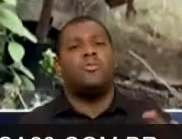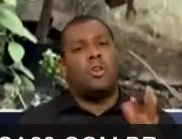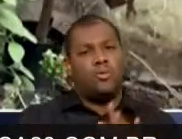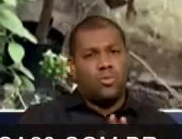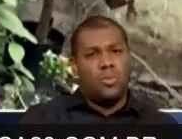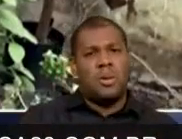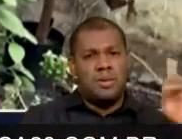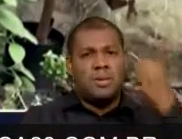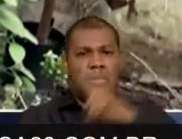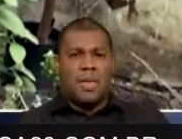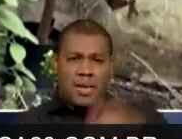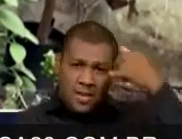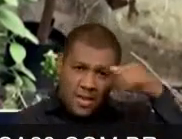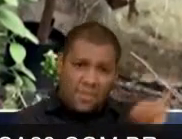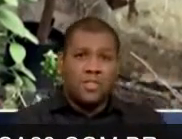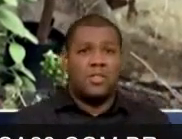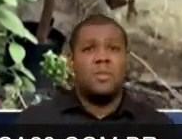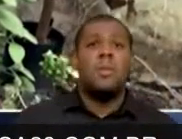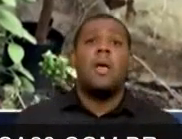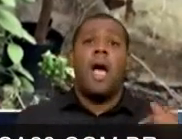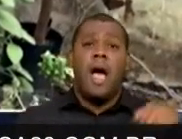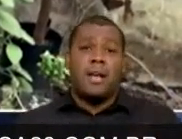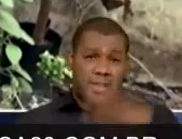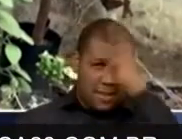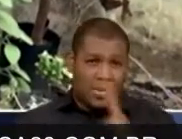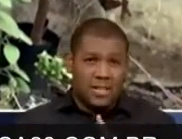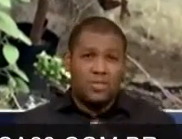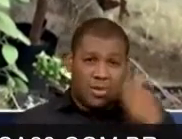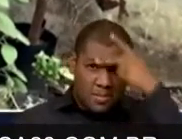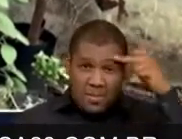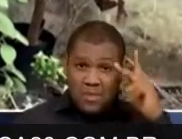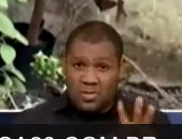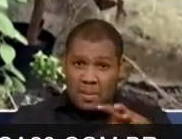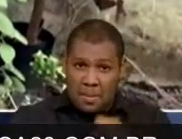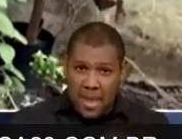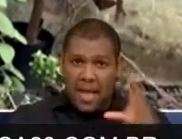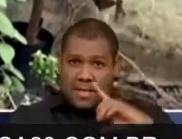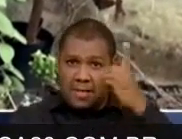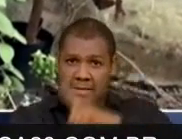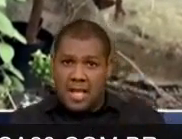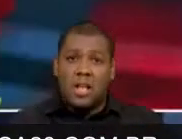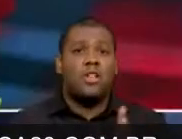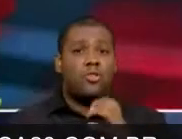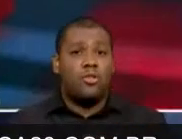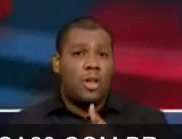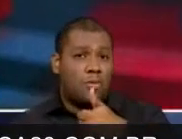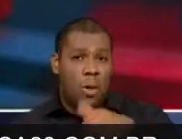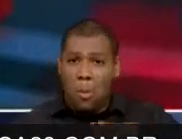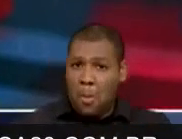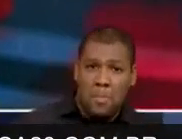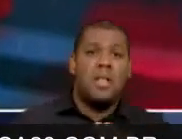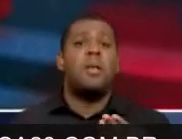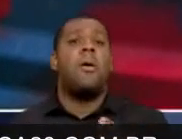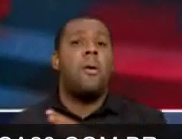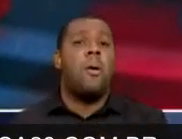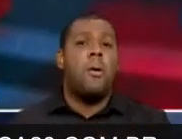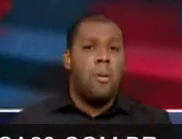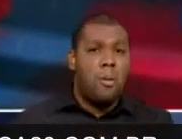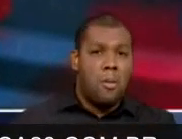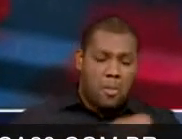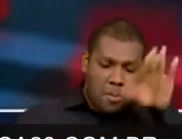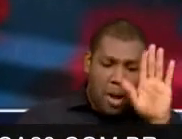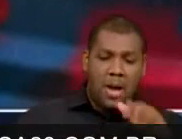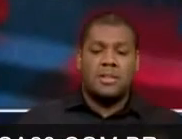de 1.500.000 casos prováveis da doença e 450 mortes